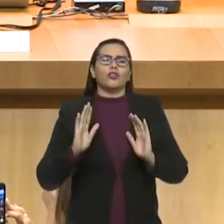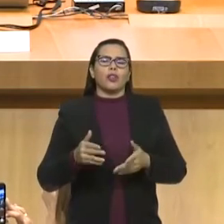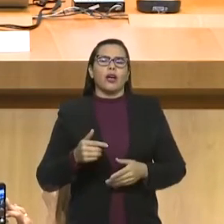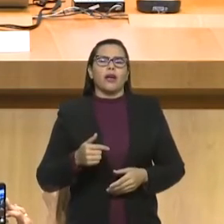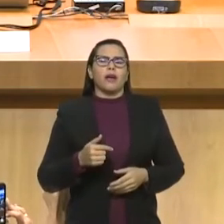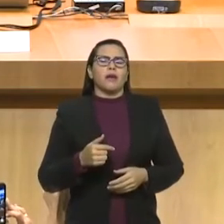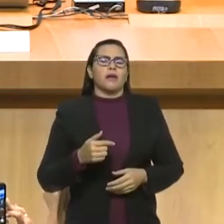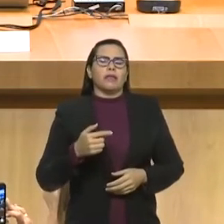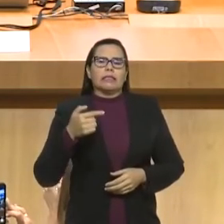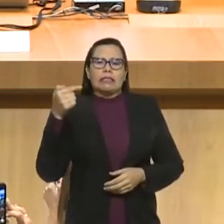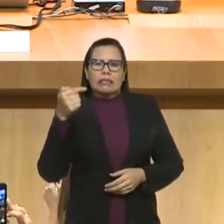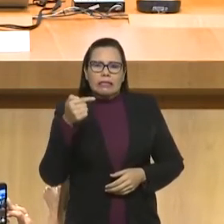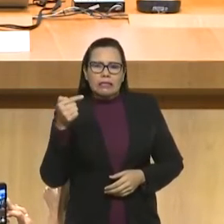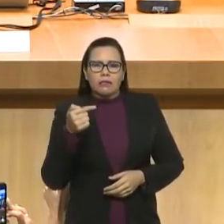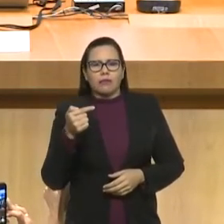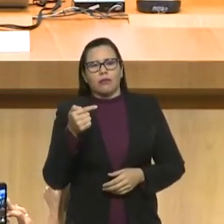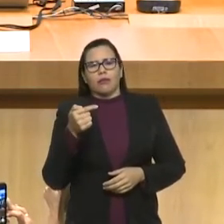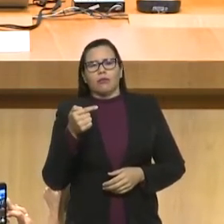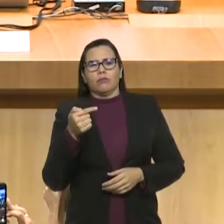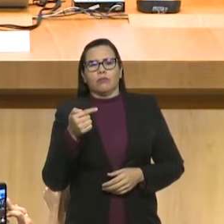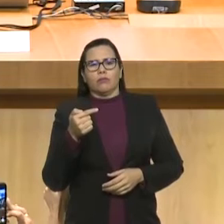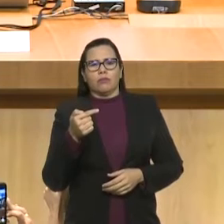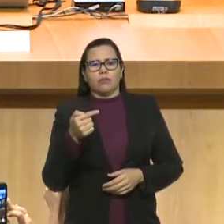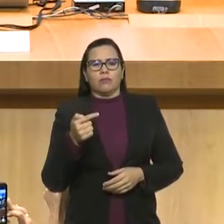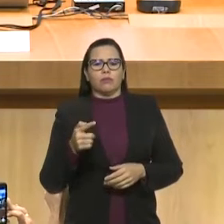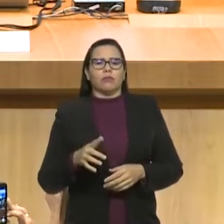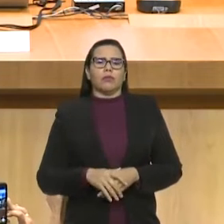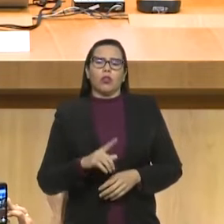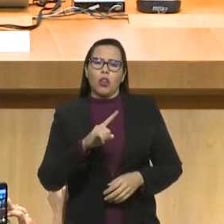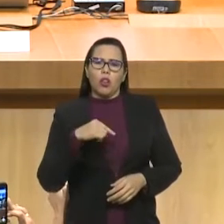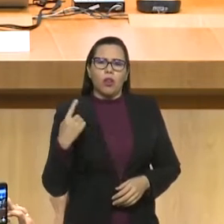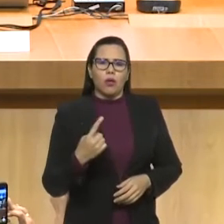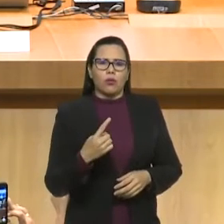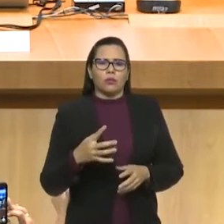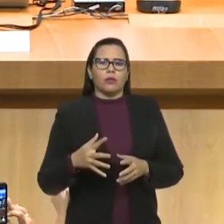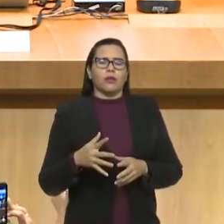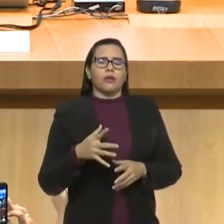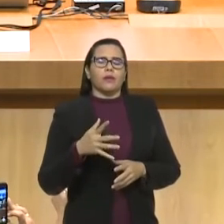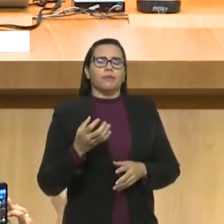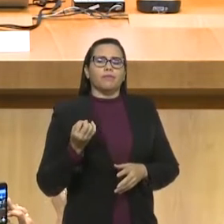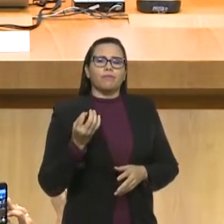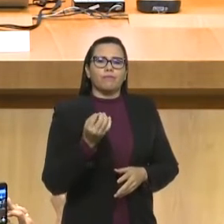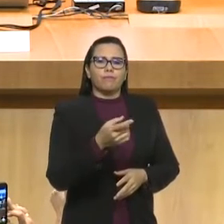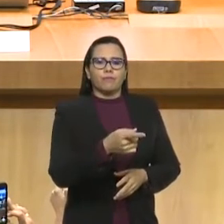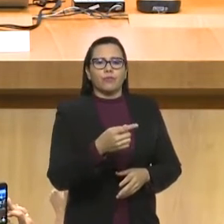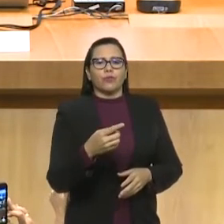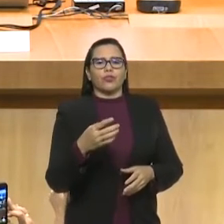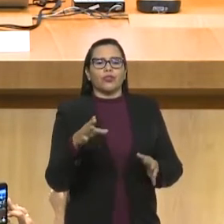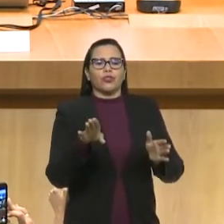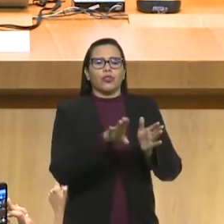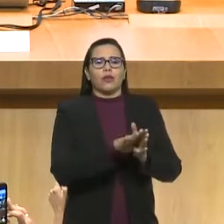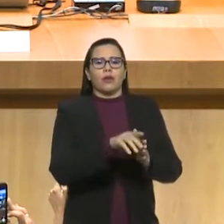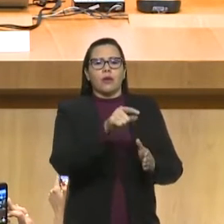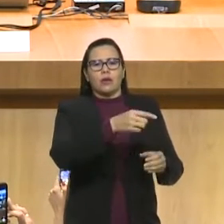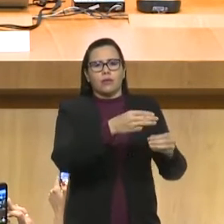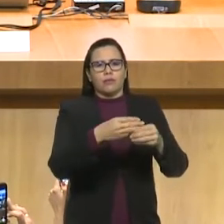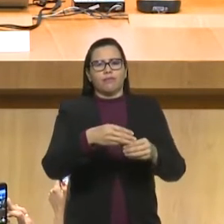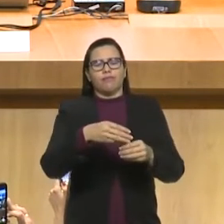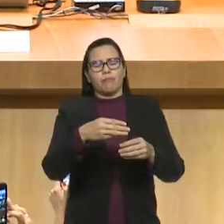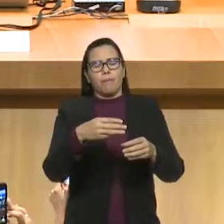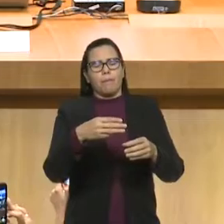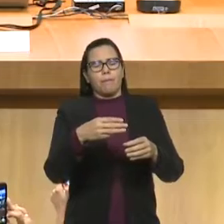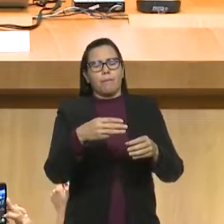envolvendo toda a região dos Lençóis, ali chegando ao Baixo Parnaíba, que nós possamos reunir a todos